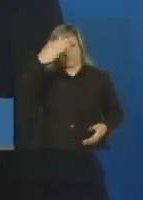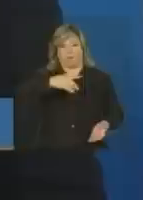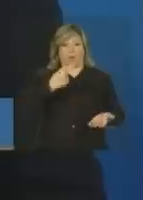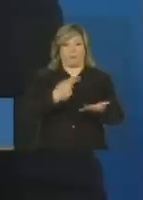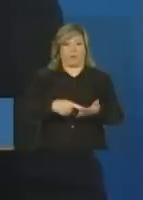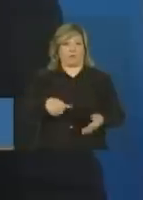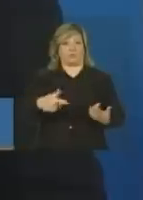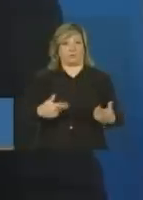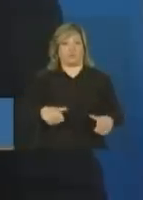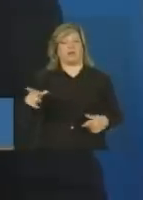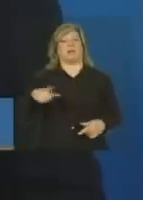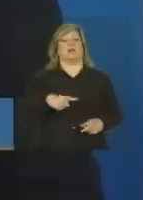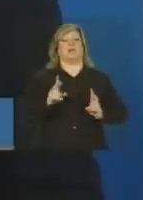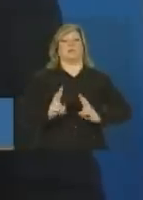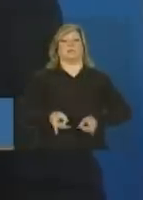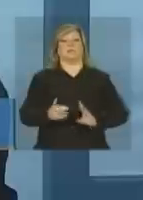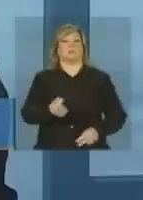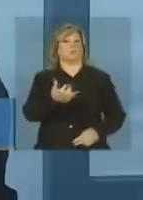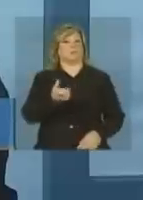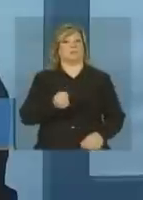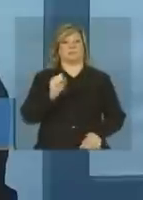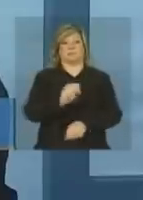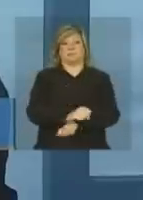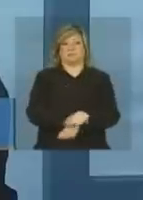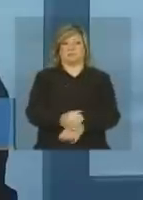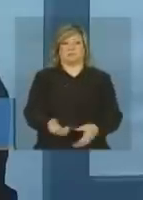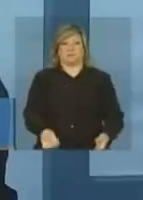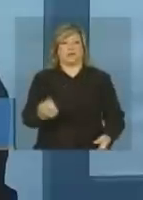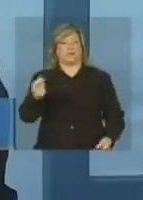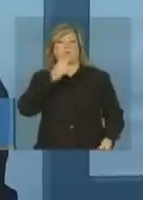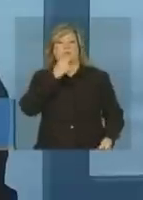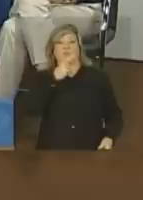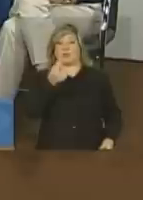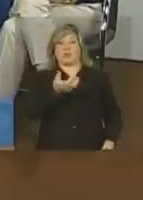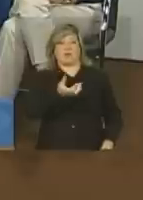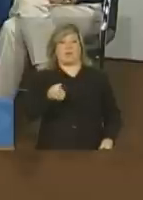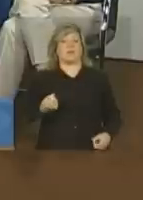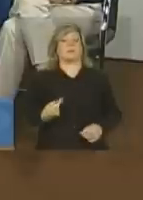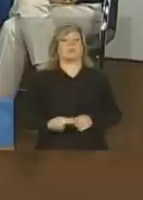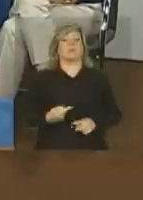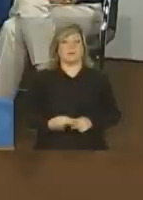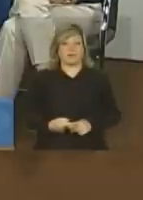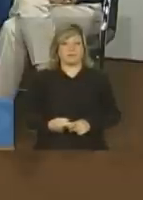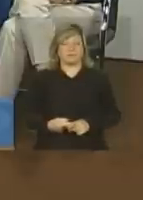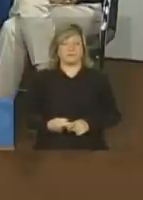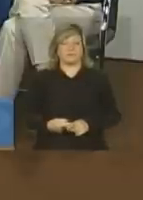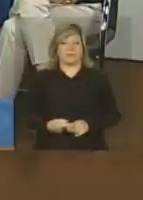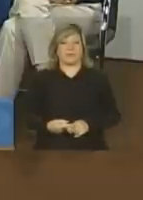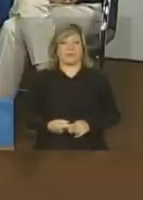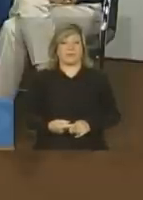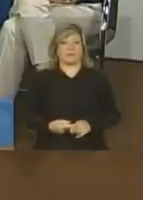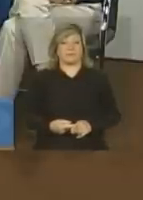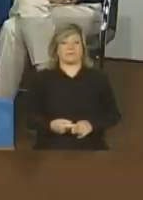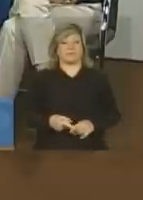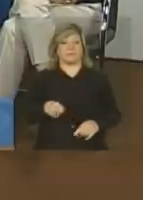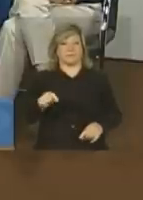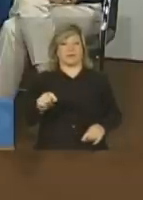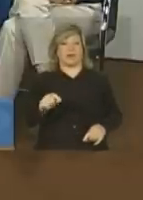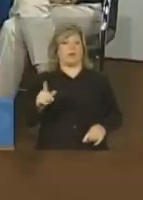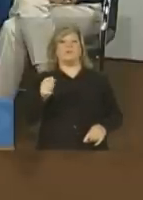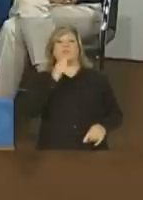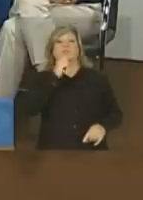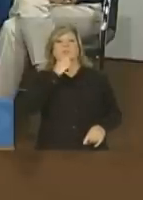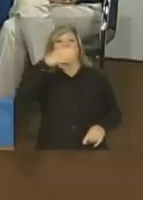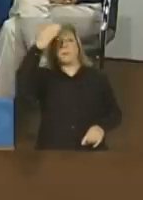ele permanece não recebendo. Ele não recebe porque a não comprovação de